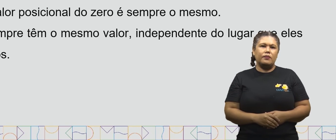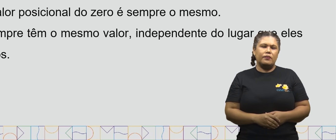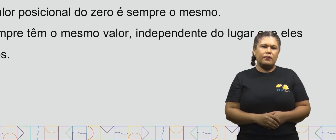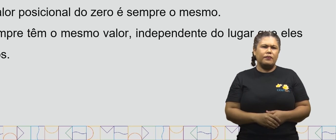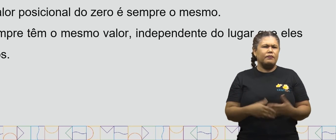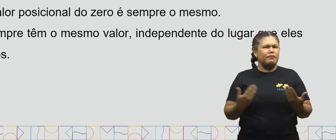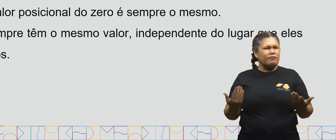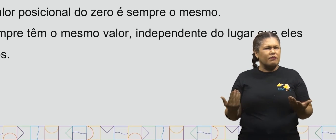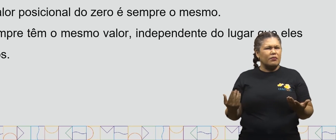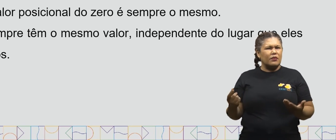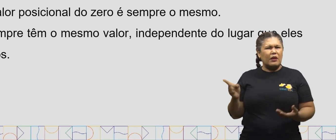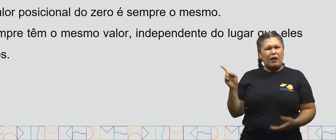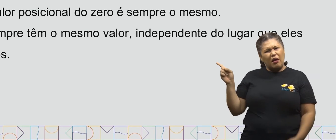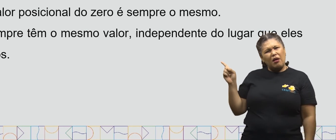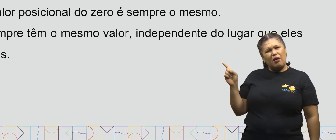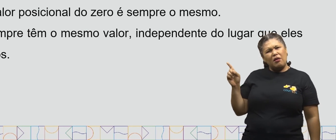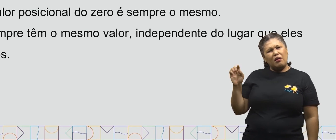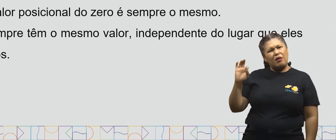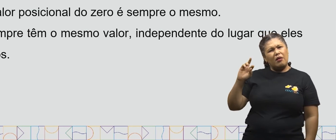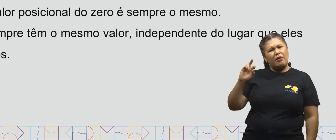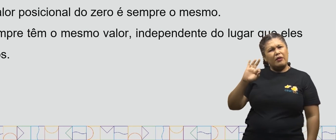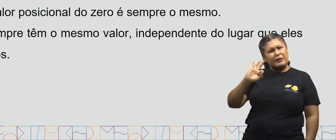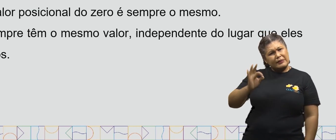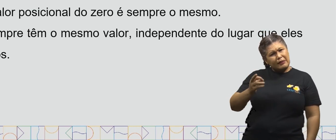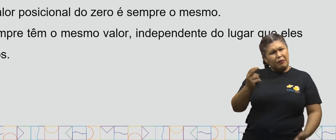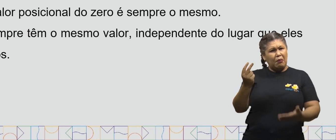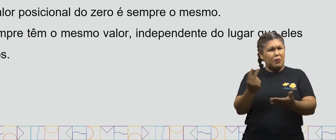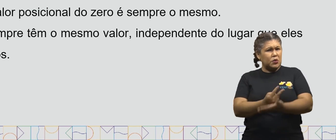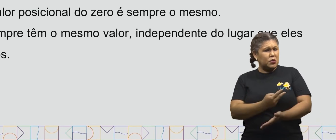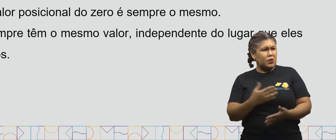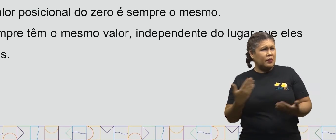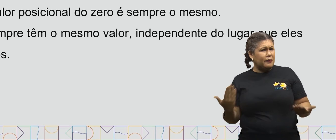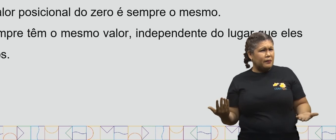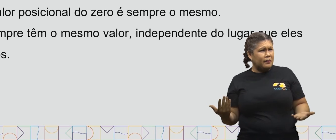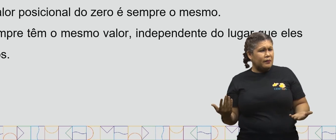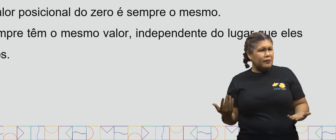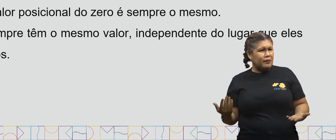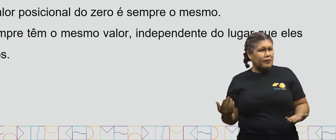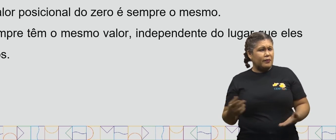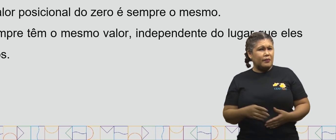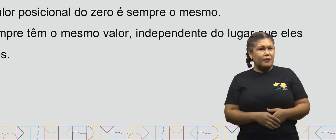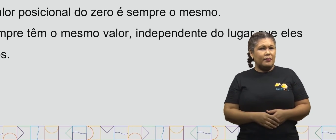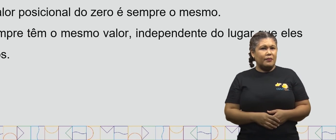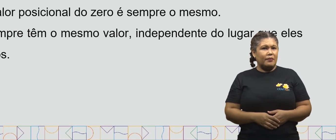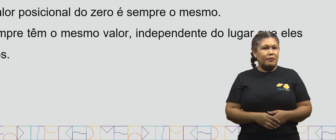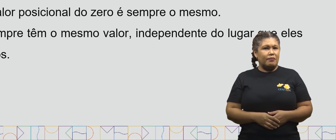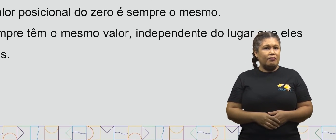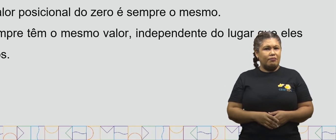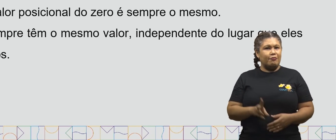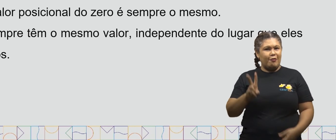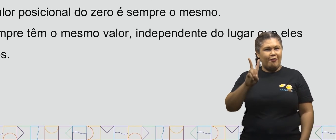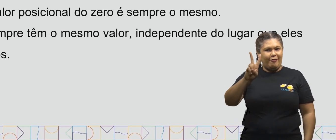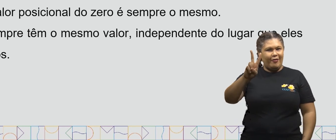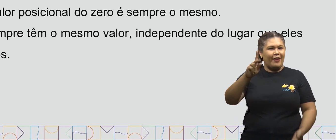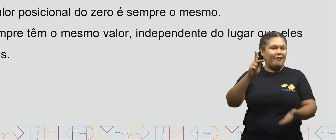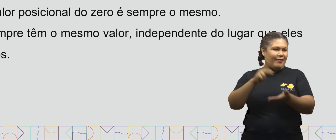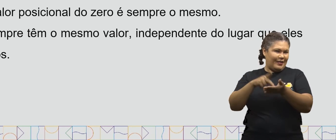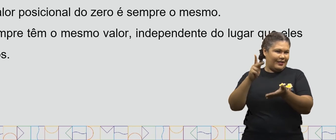970. E aí, é verdadeiro ou falso? Sim, isso mesmo,